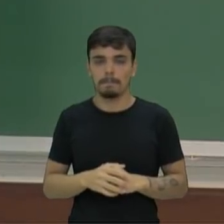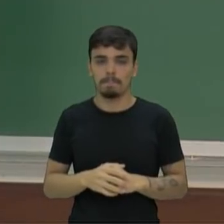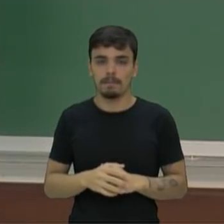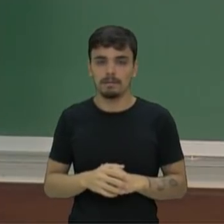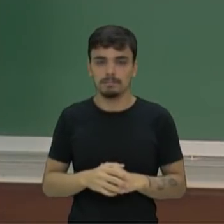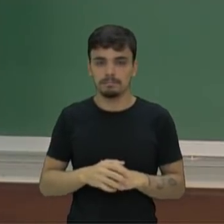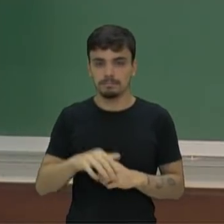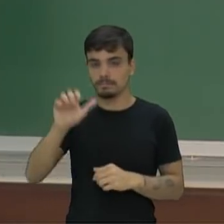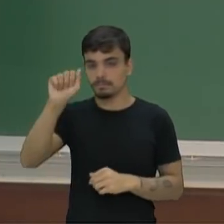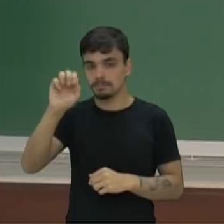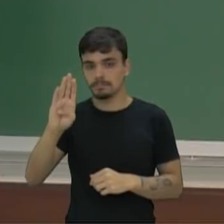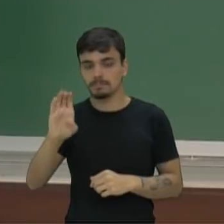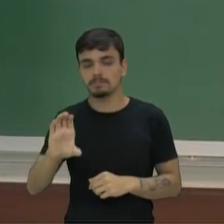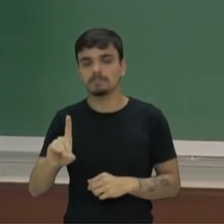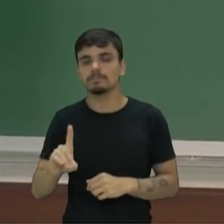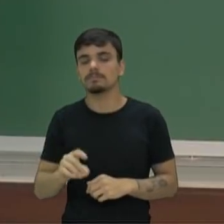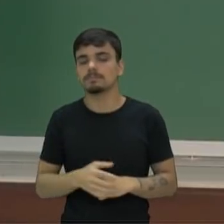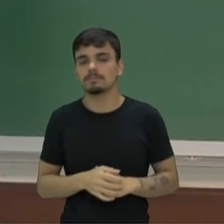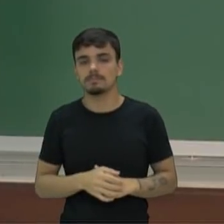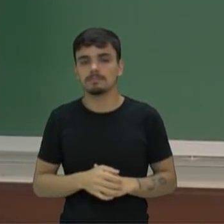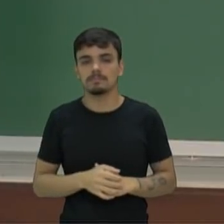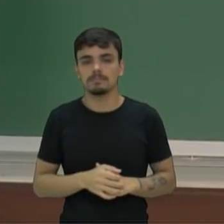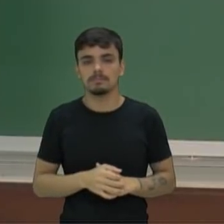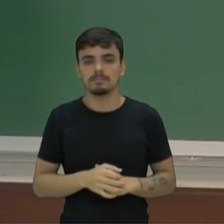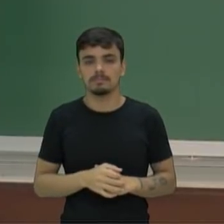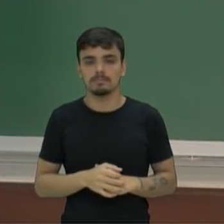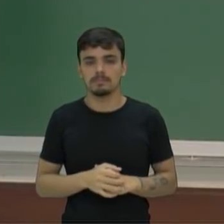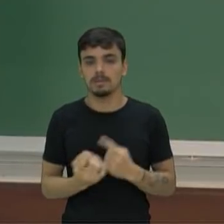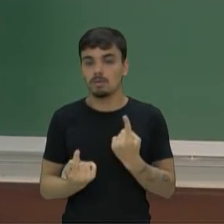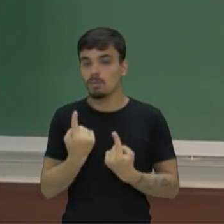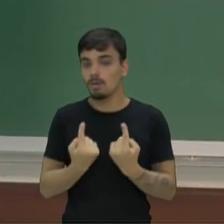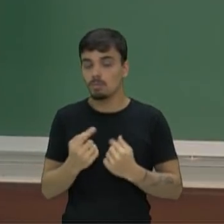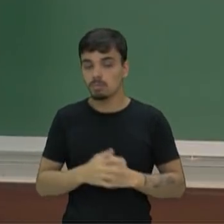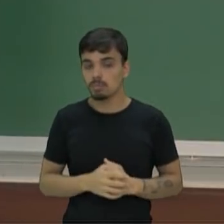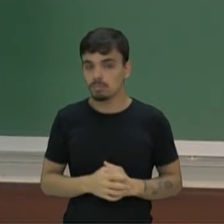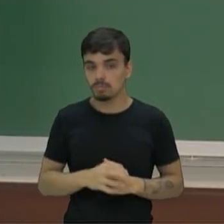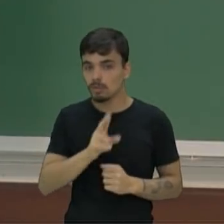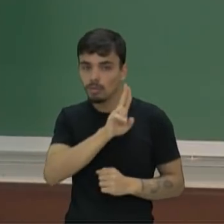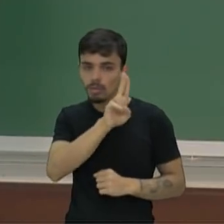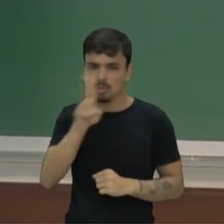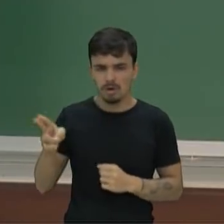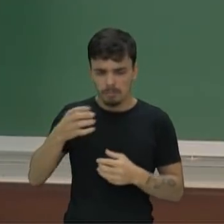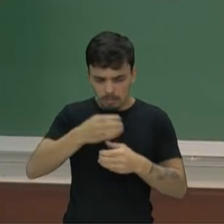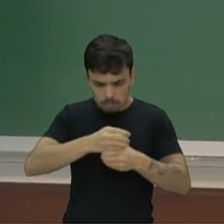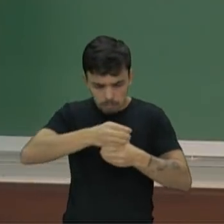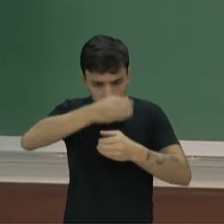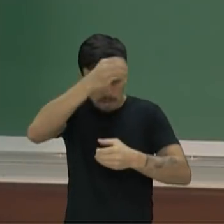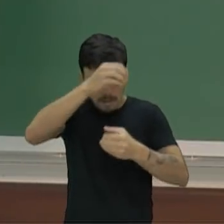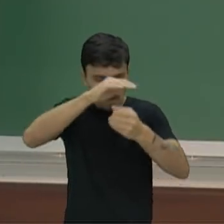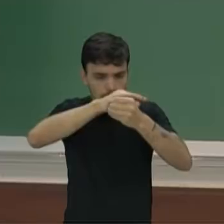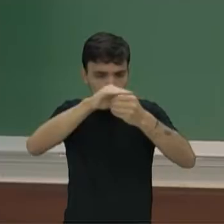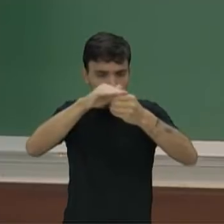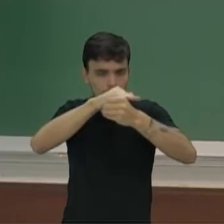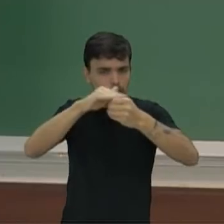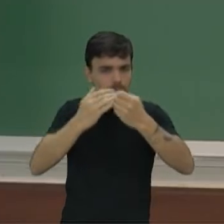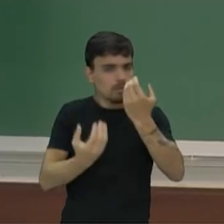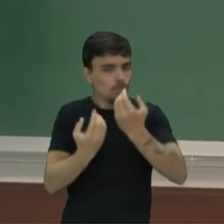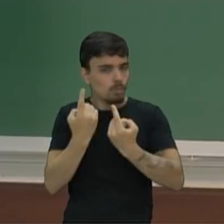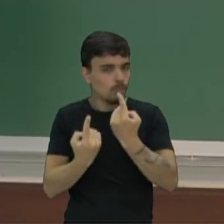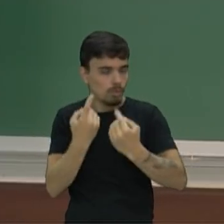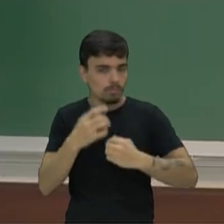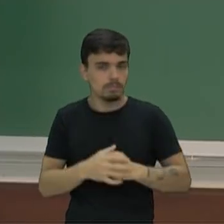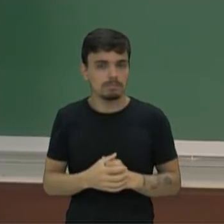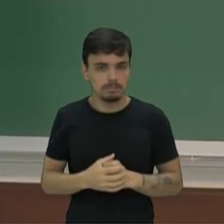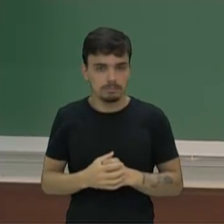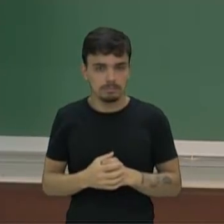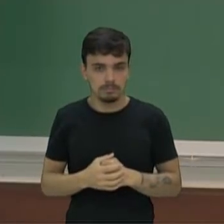É a letra A, B, C ou D, galerinha do sexto ano? Qual que é o nome daquela base ali, o capitel em cima do templo da